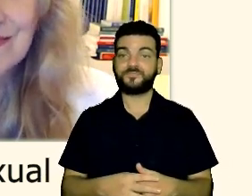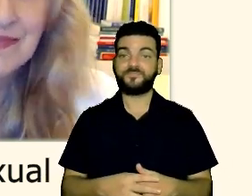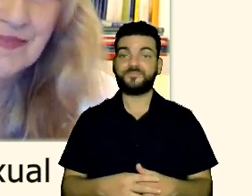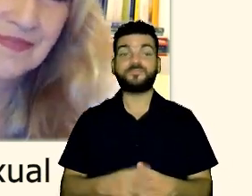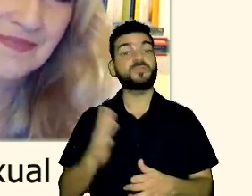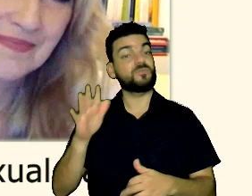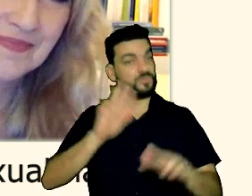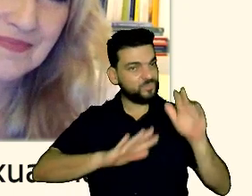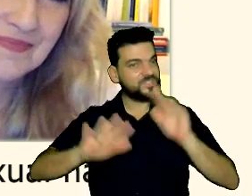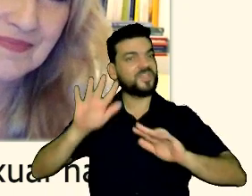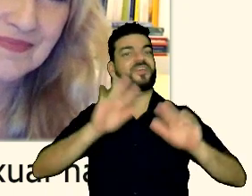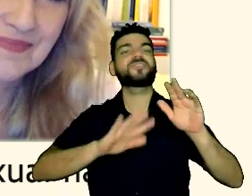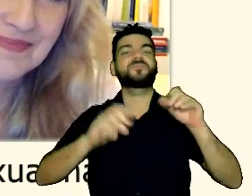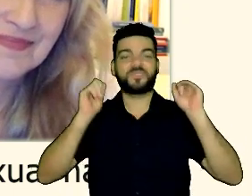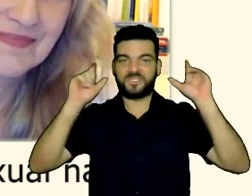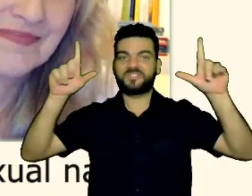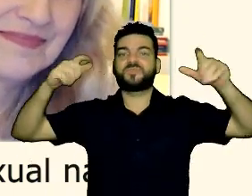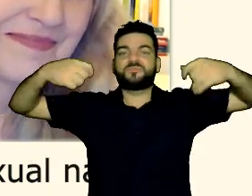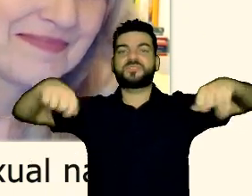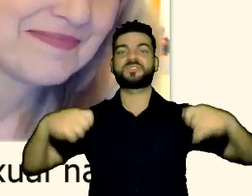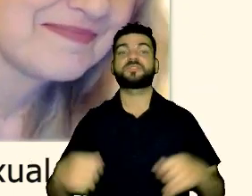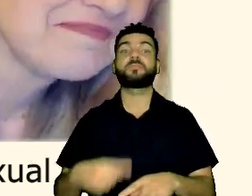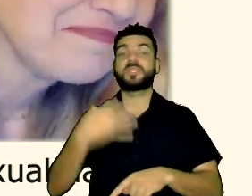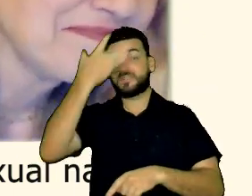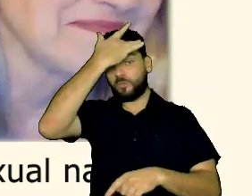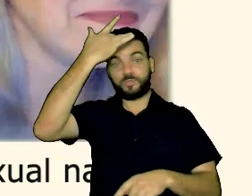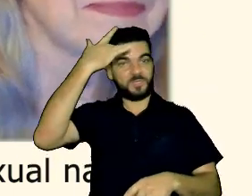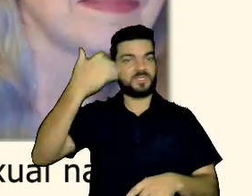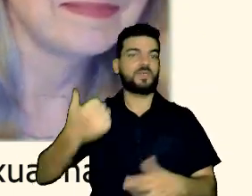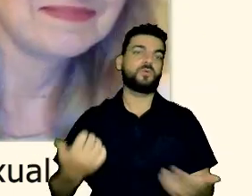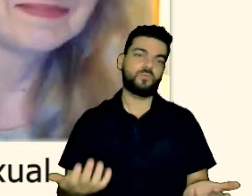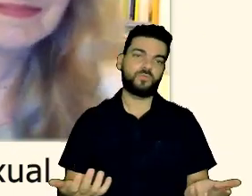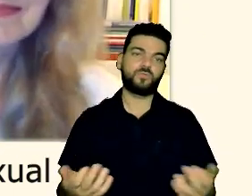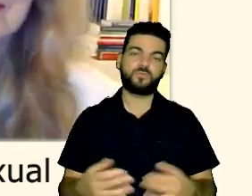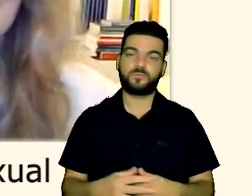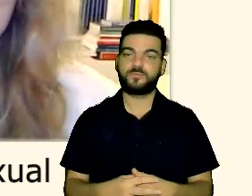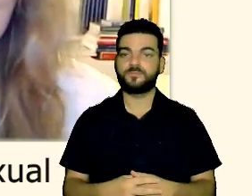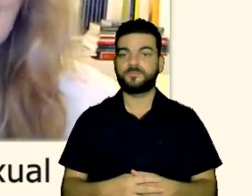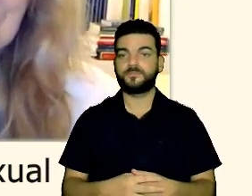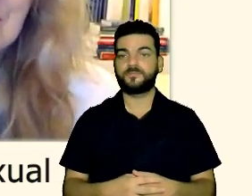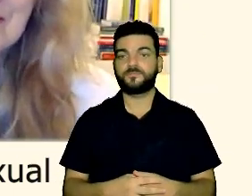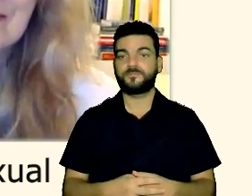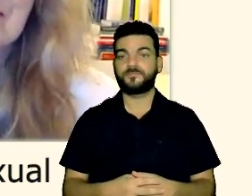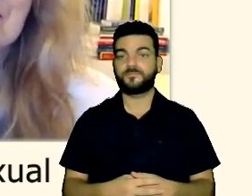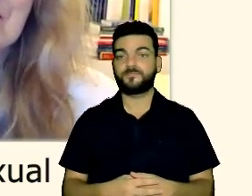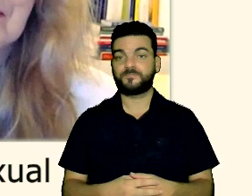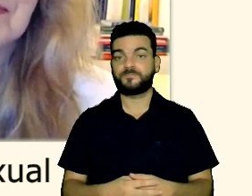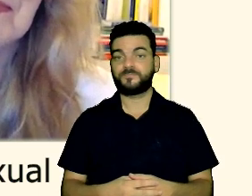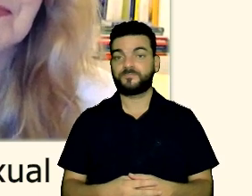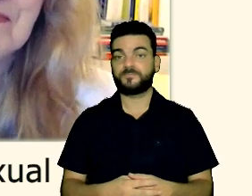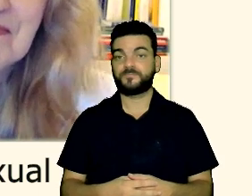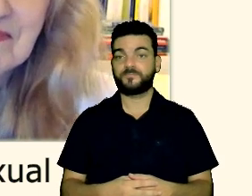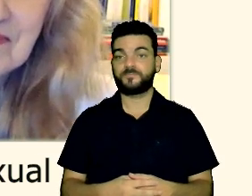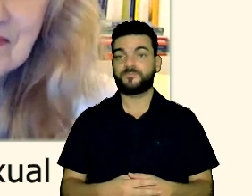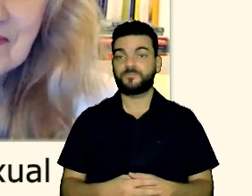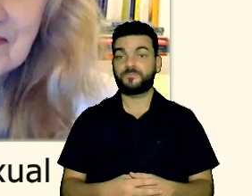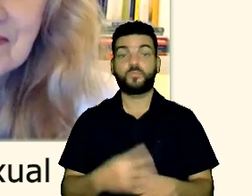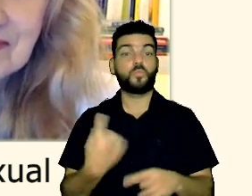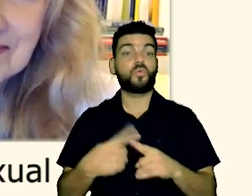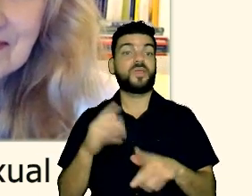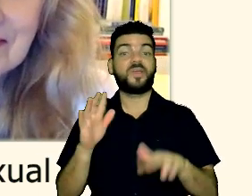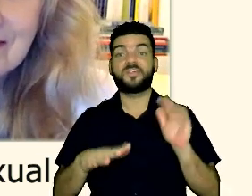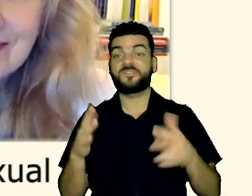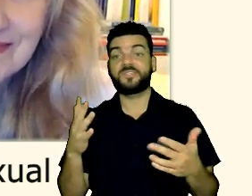A gente nem percebe. Quando você vê, fala, olha, tem alguma coisa errada acontecendo. Precisa tirar o pé do acelerador para a